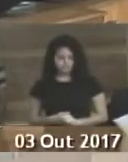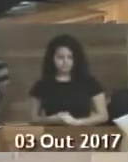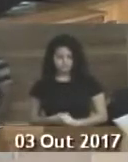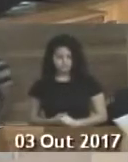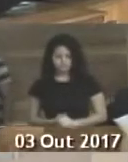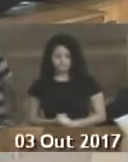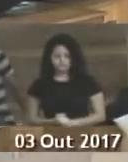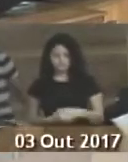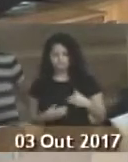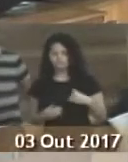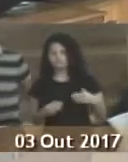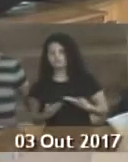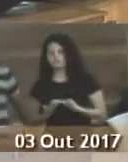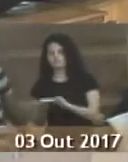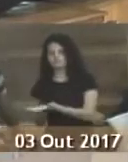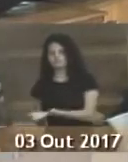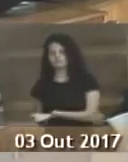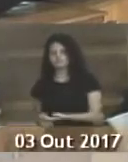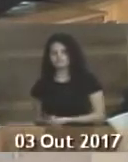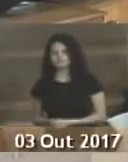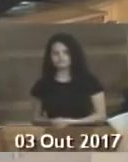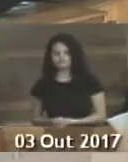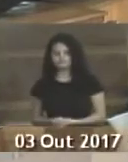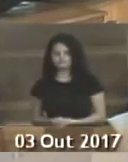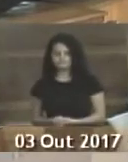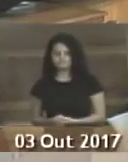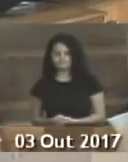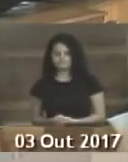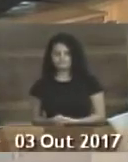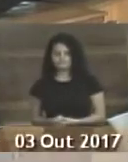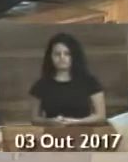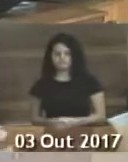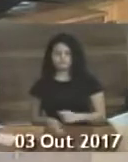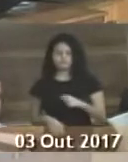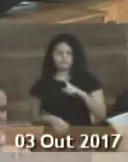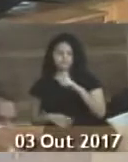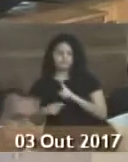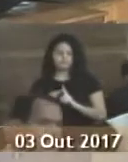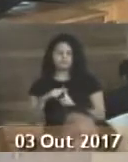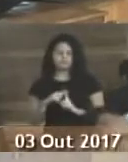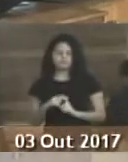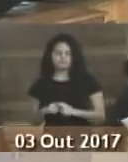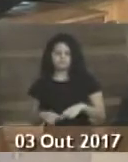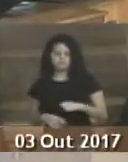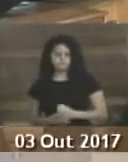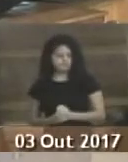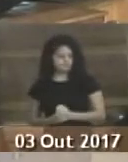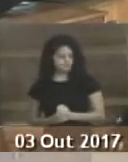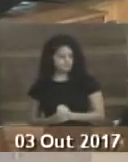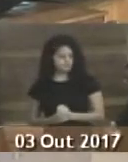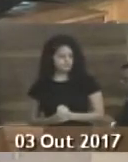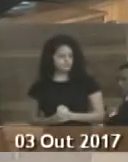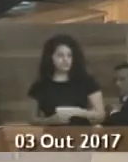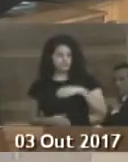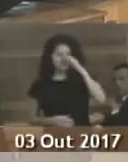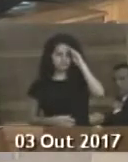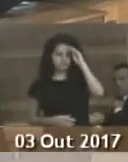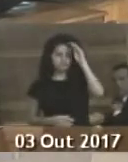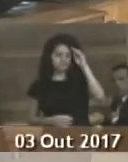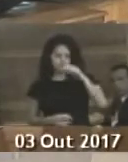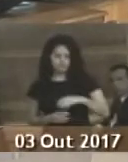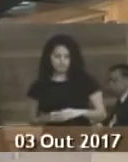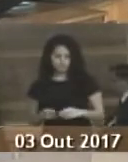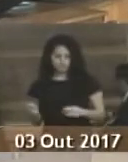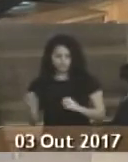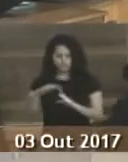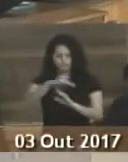artístico. Levei para que o nosso bispo, Dom Frei Ubiratã, que é o bispo da diocese responsável por toda a nossa região,